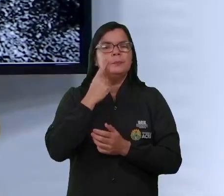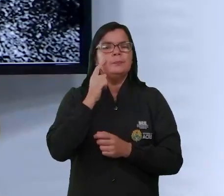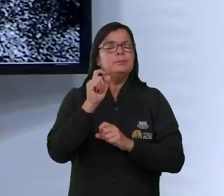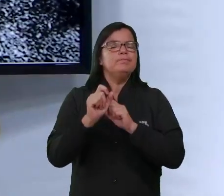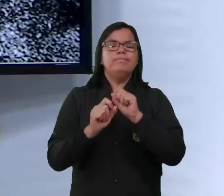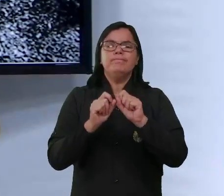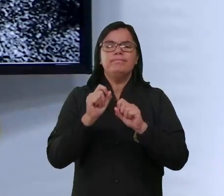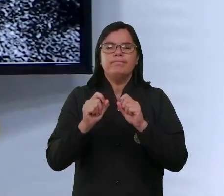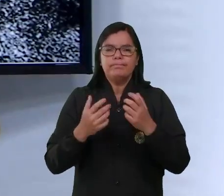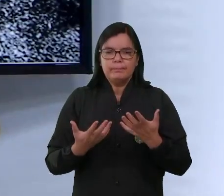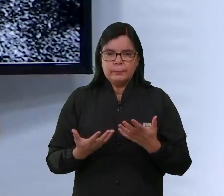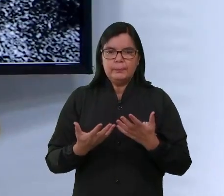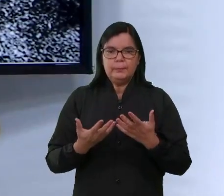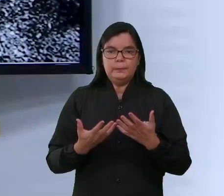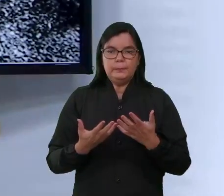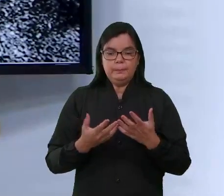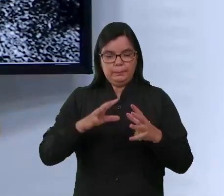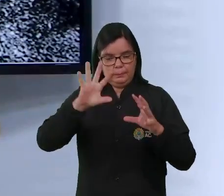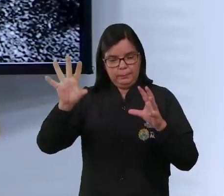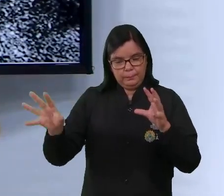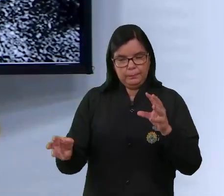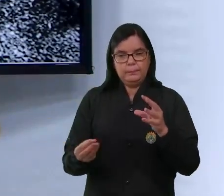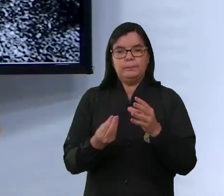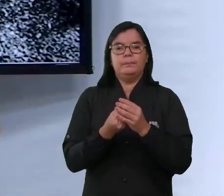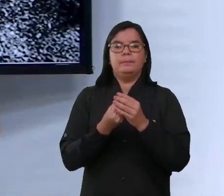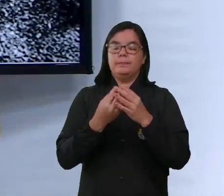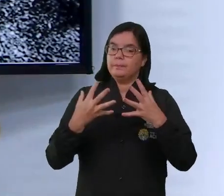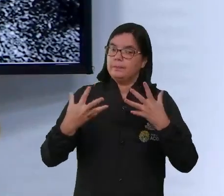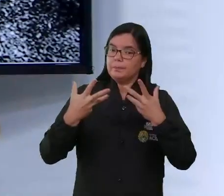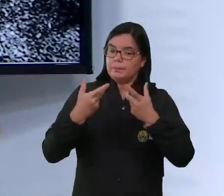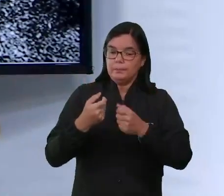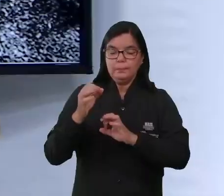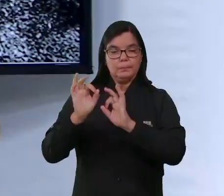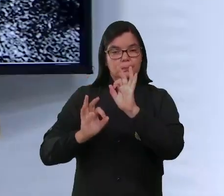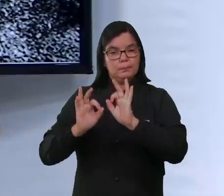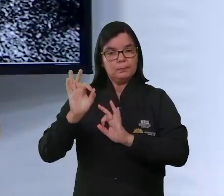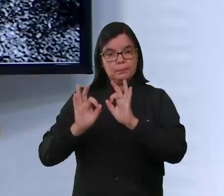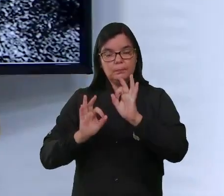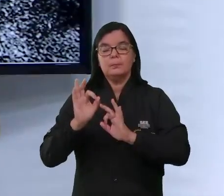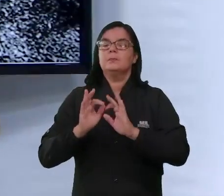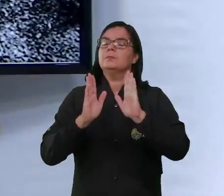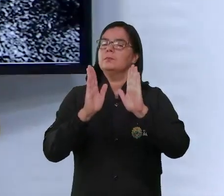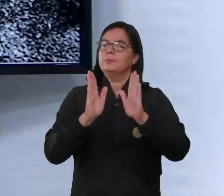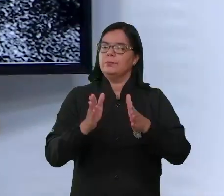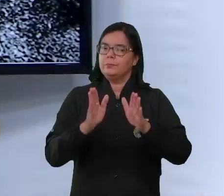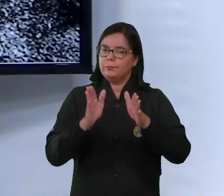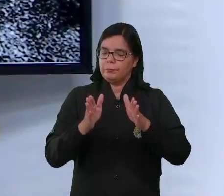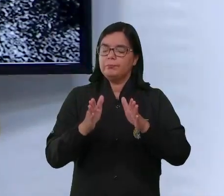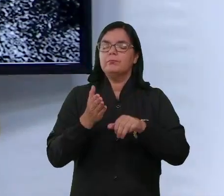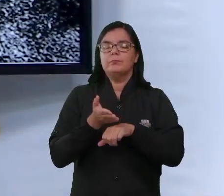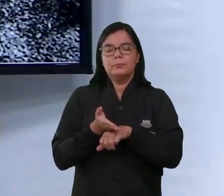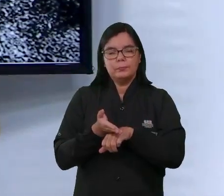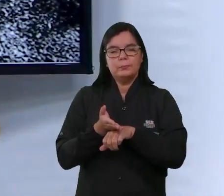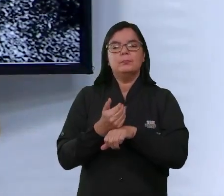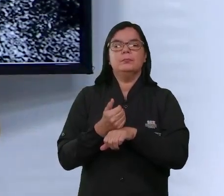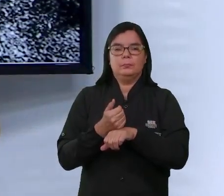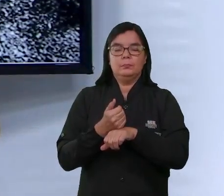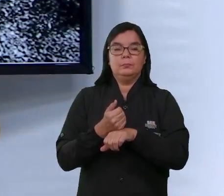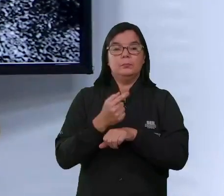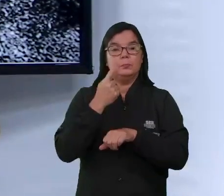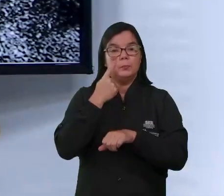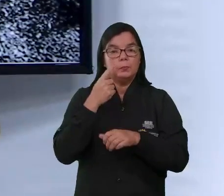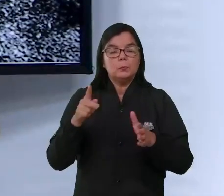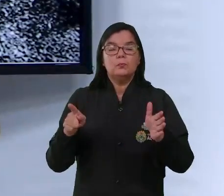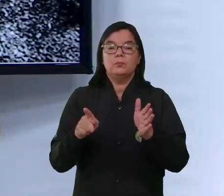digamos assim, sendo inserido em toda uma organização que já era previamente